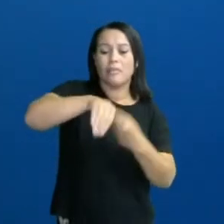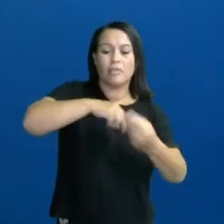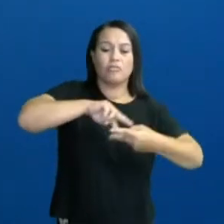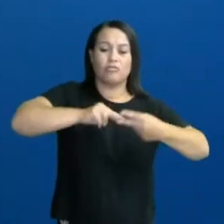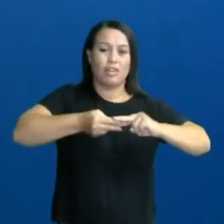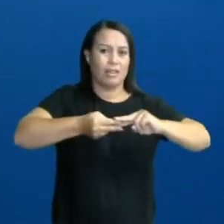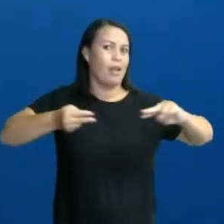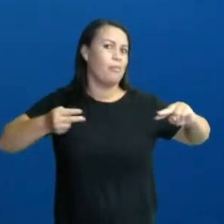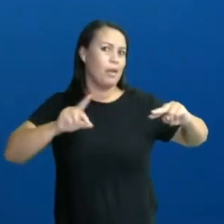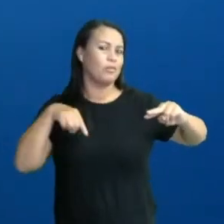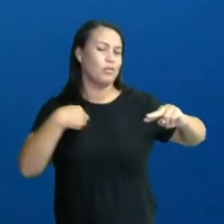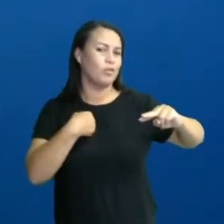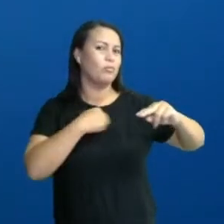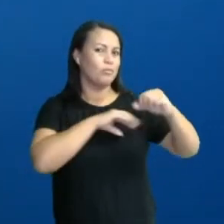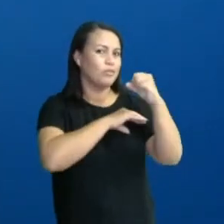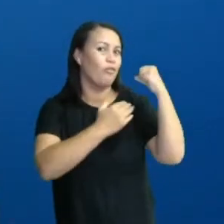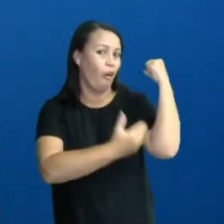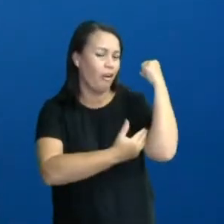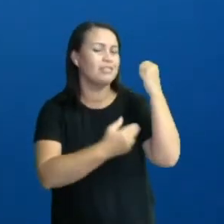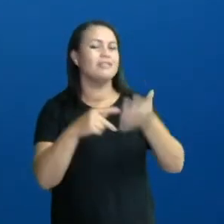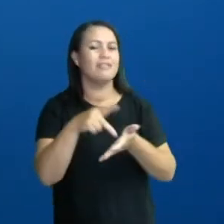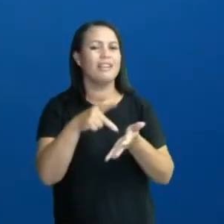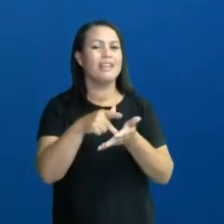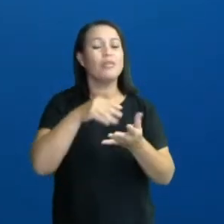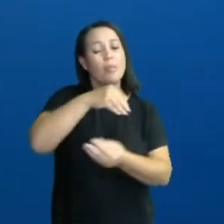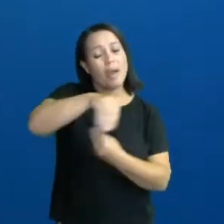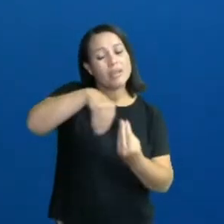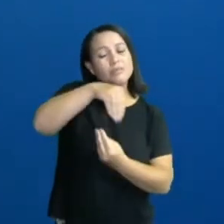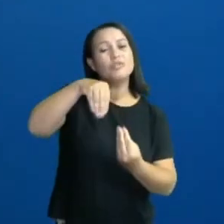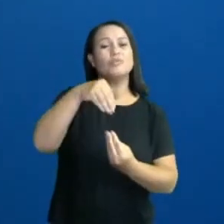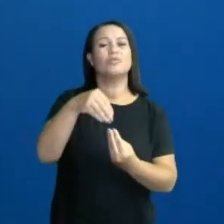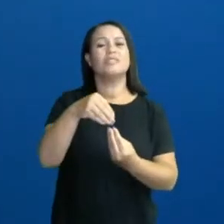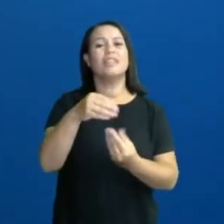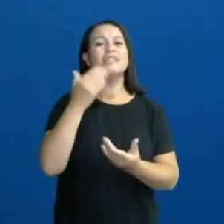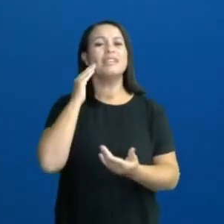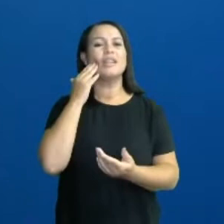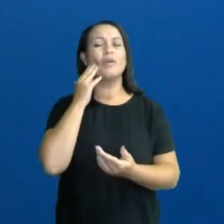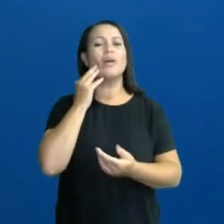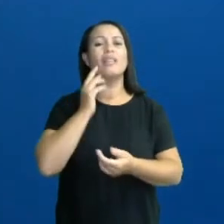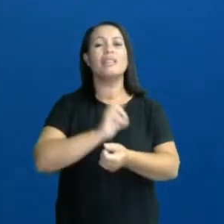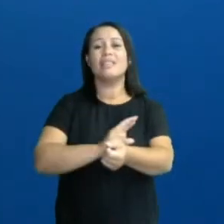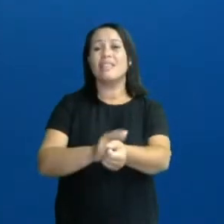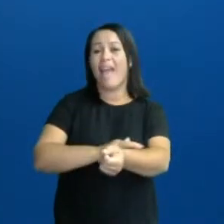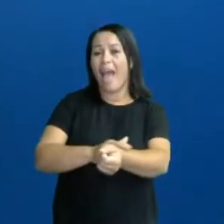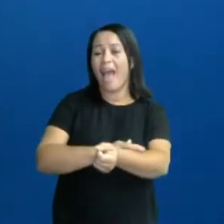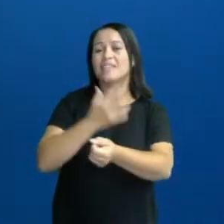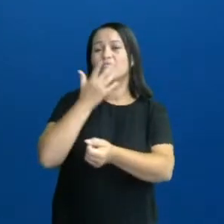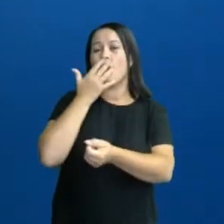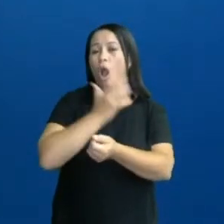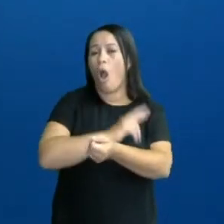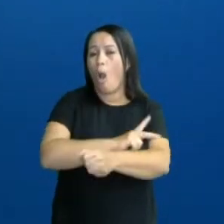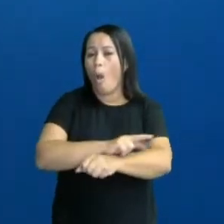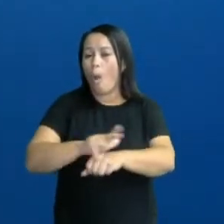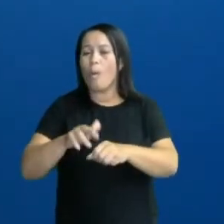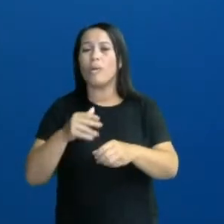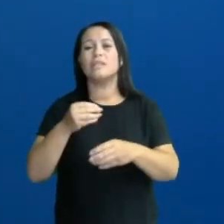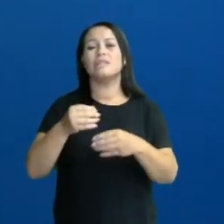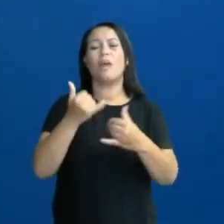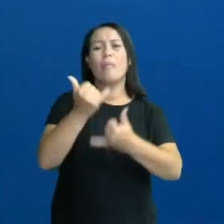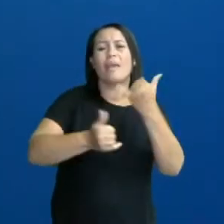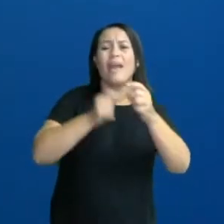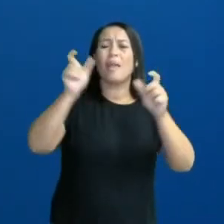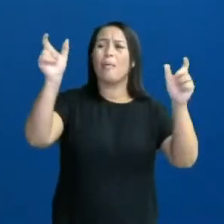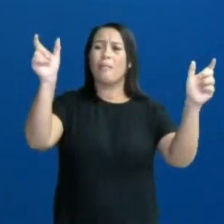mais forte também, sabia disso? Né? Com essa miscigenação, com essa mistura. E ele fez essa brincadeira aí, juntando